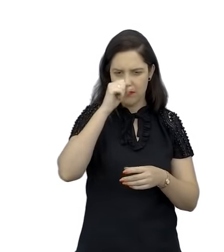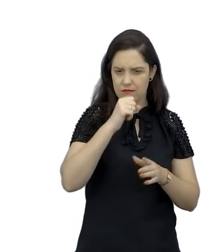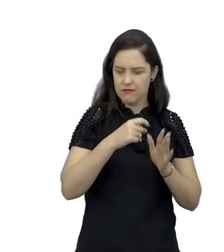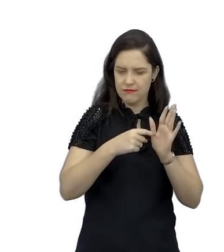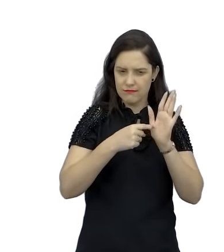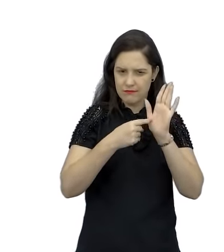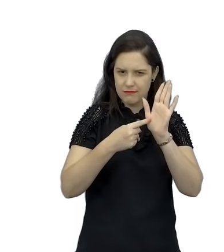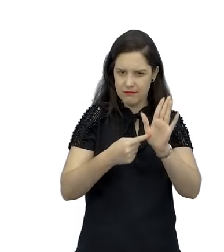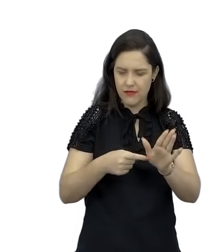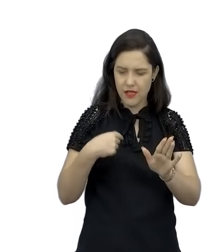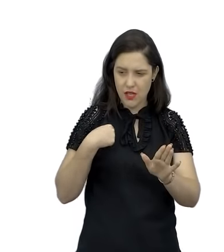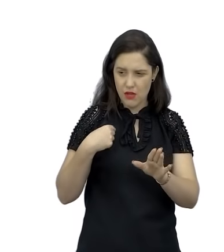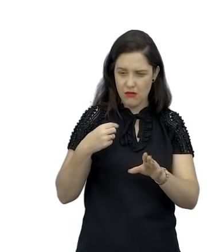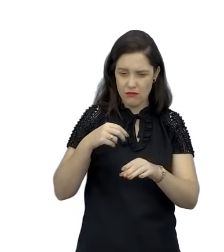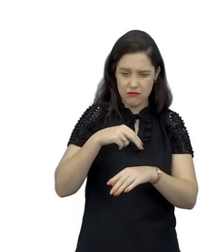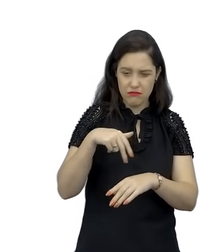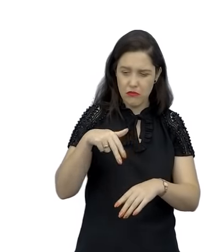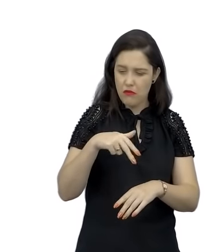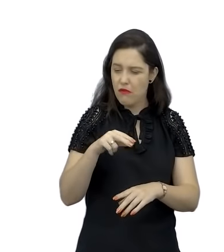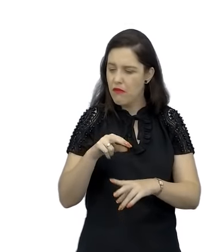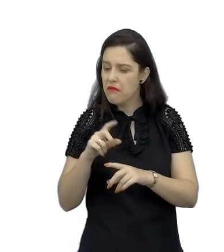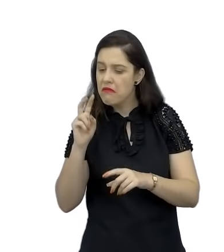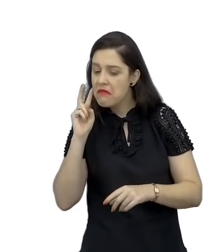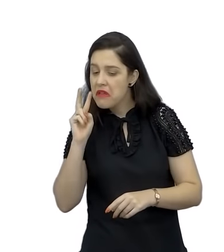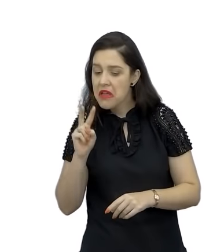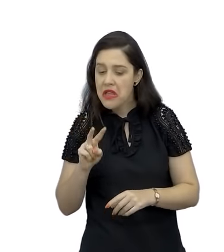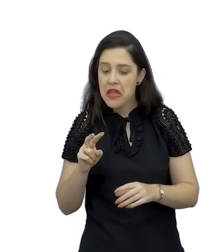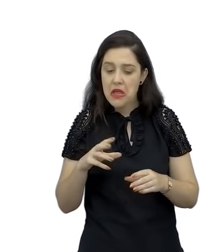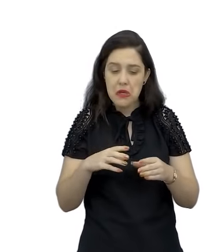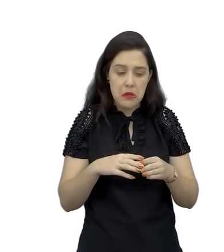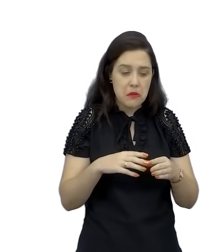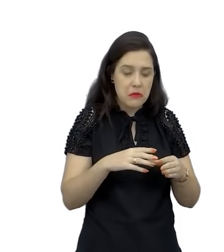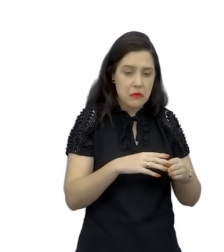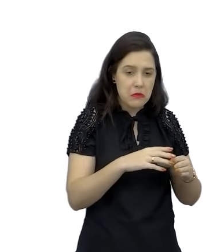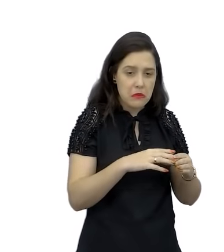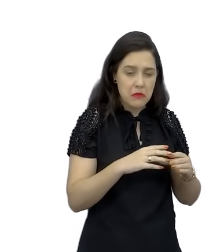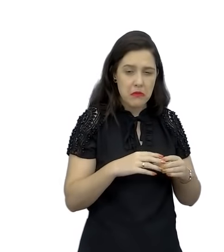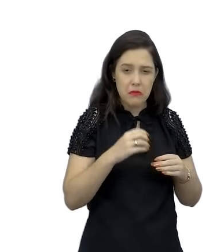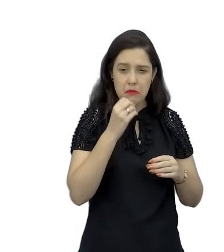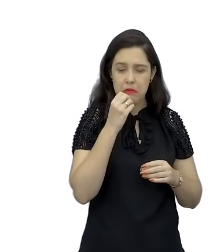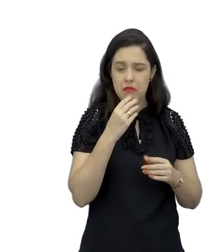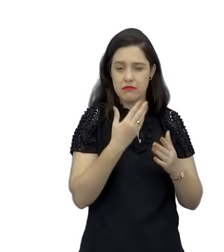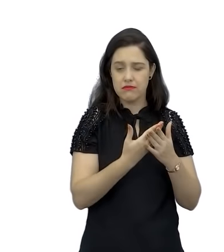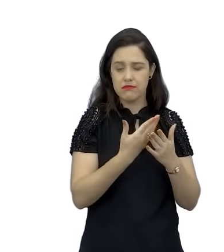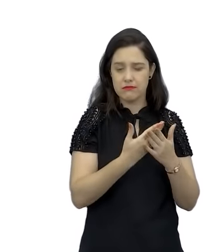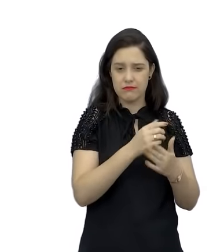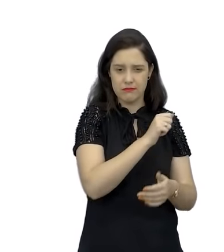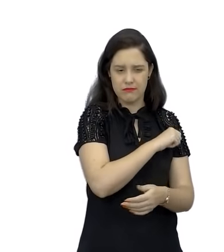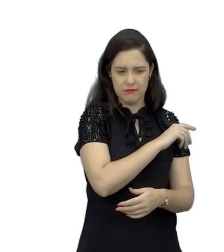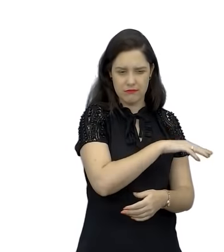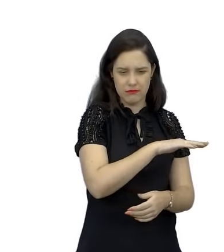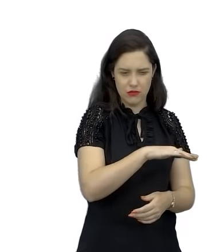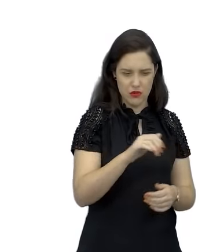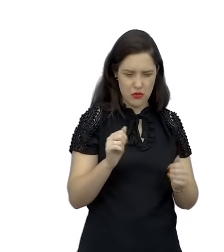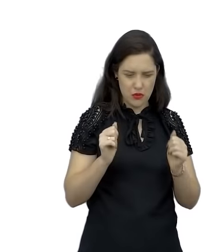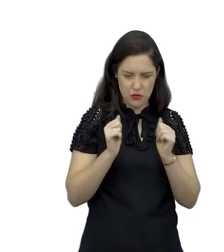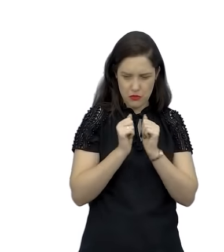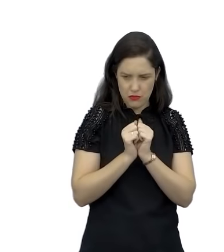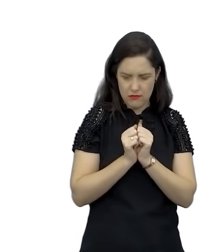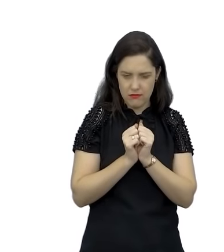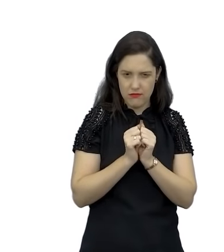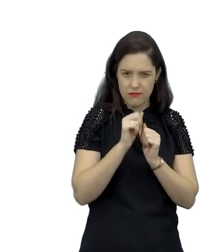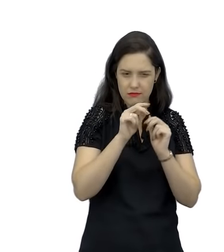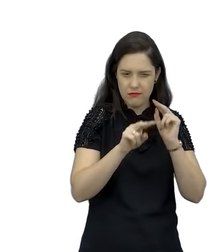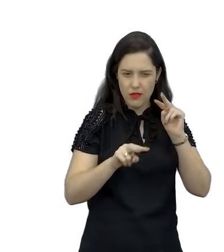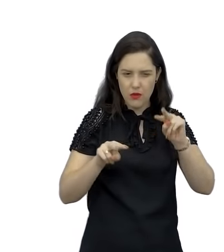vou passando pelos grupos, né? Estou ali com os estudantes, junto com os estudantes, né,